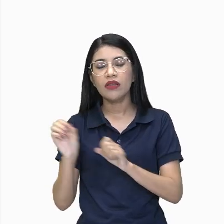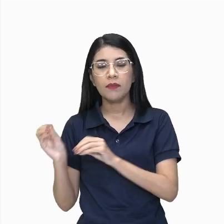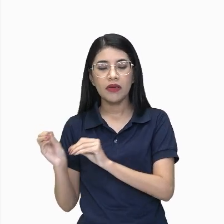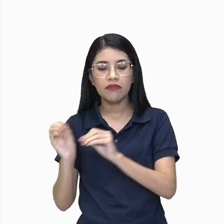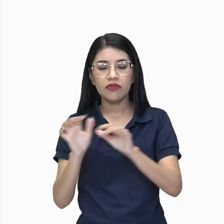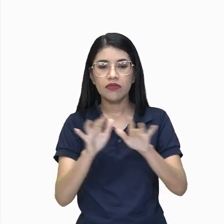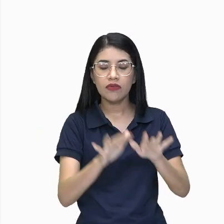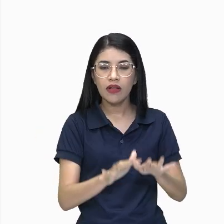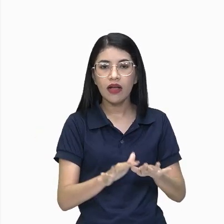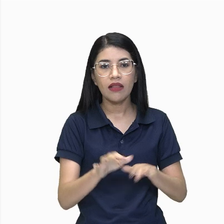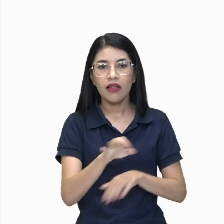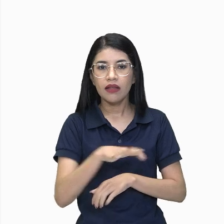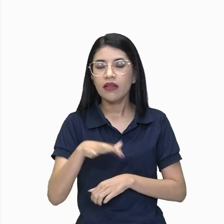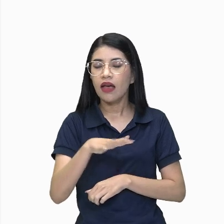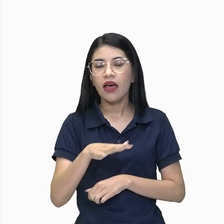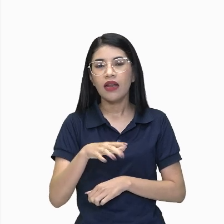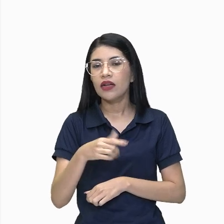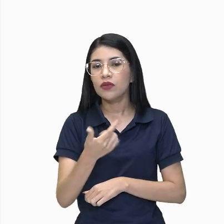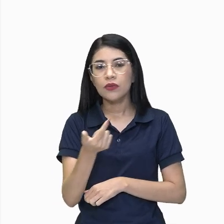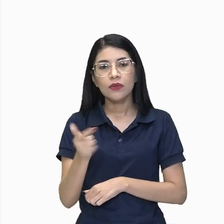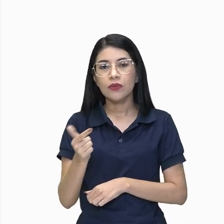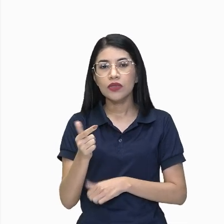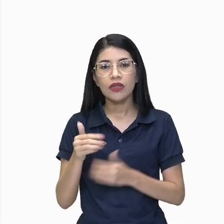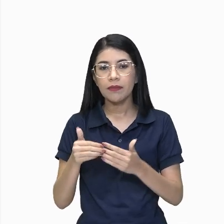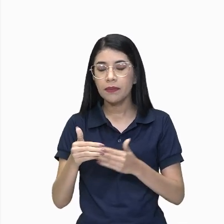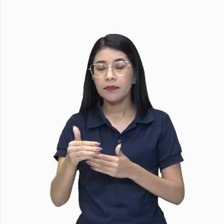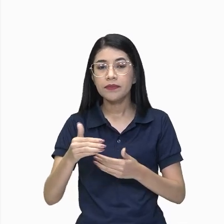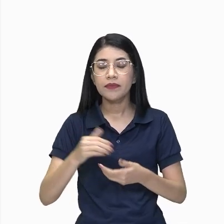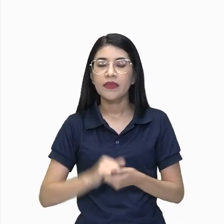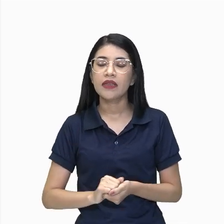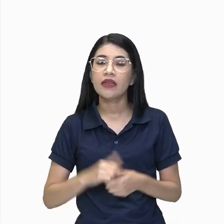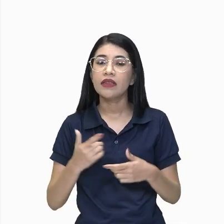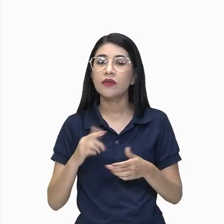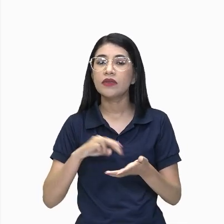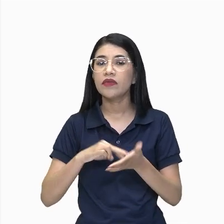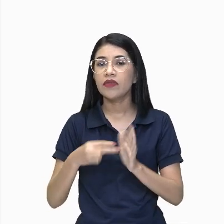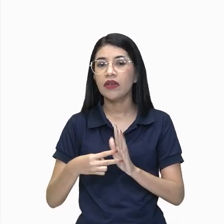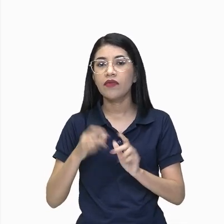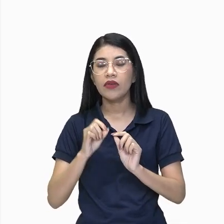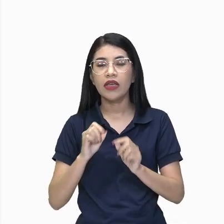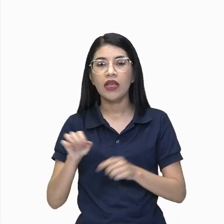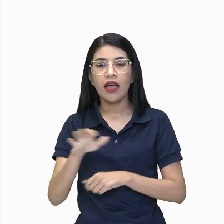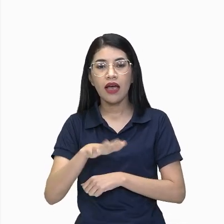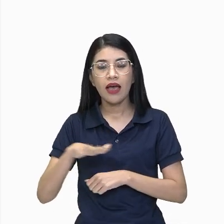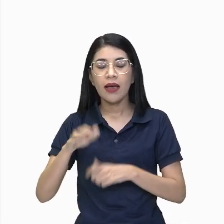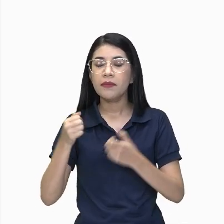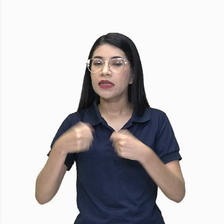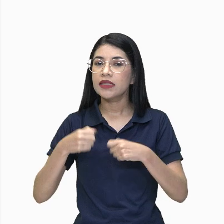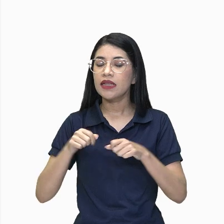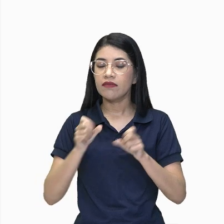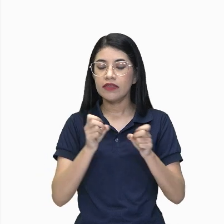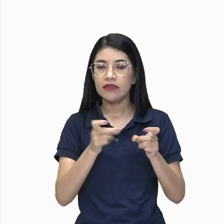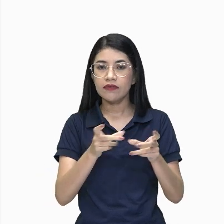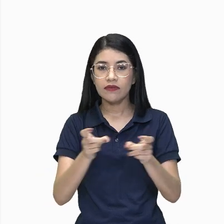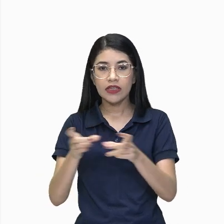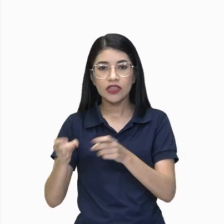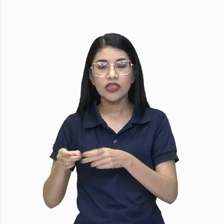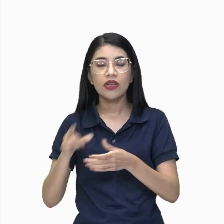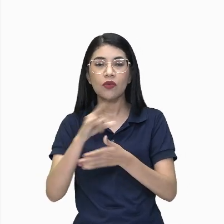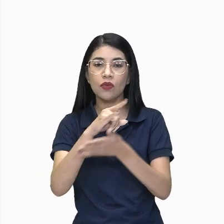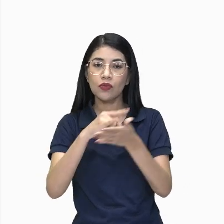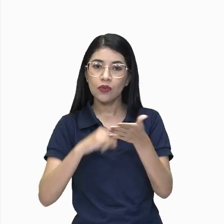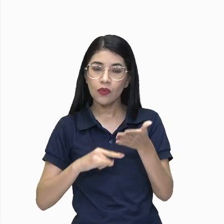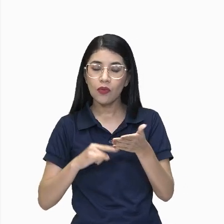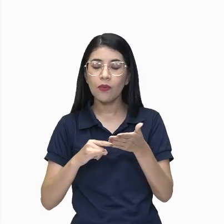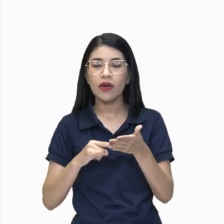terra, ela não existiria mais e, basicamente, toda a terra deveria ser comercializada com um documento de